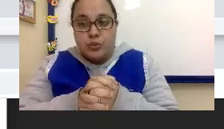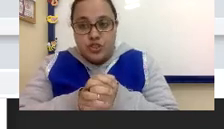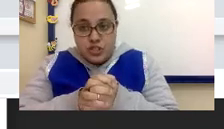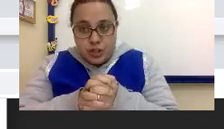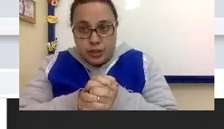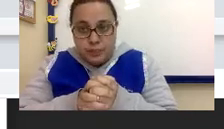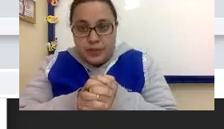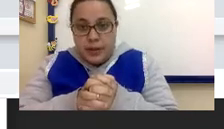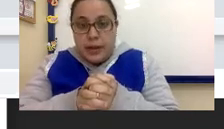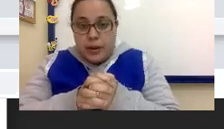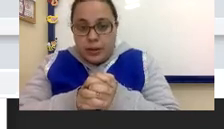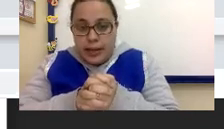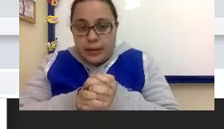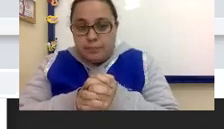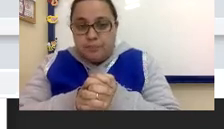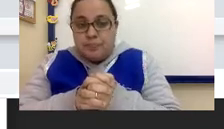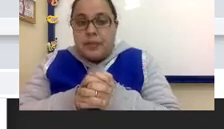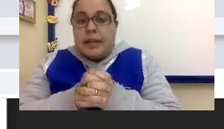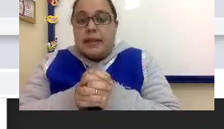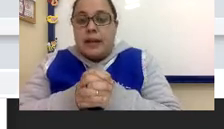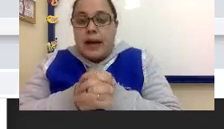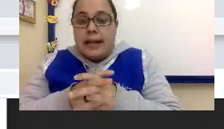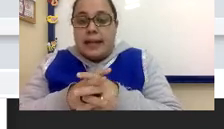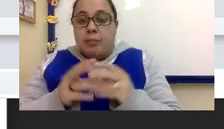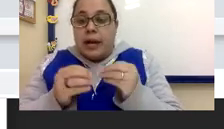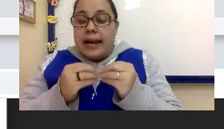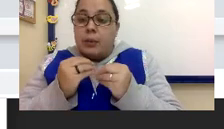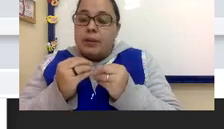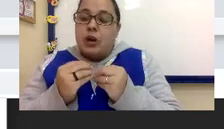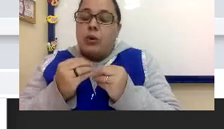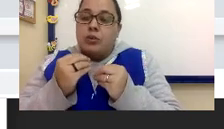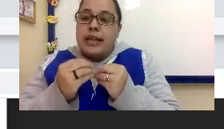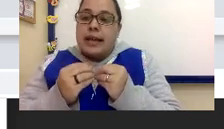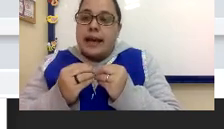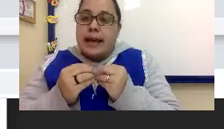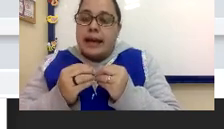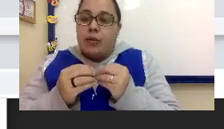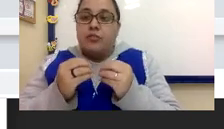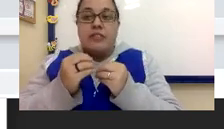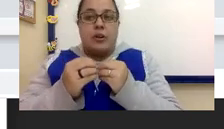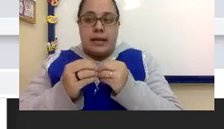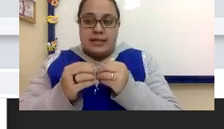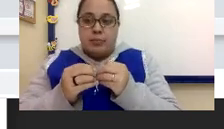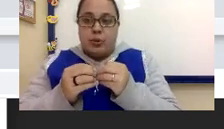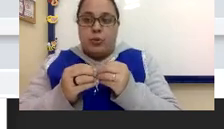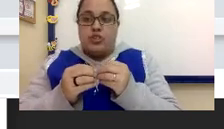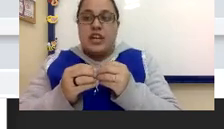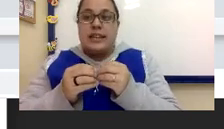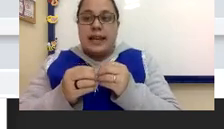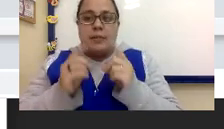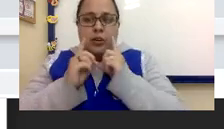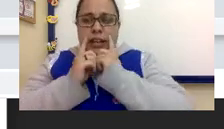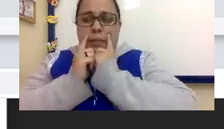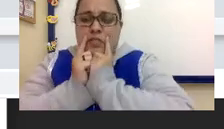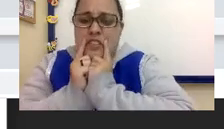nosso tubo digestório. Ok? Então, aí pessoal, quando vai formar esse bolo, quando já